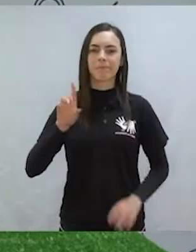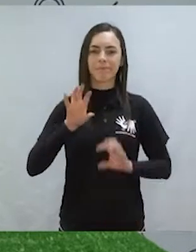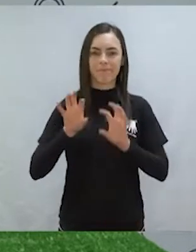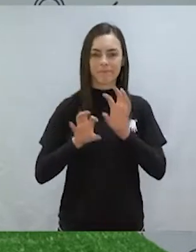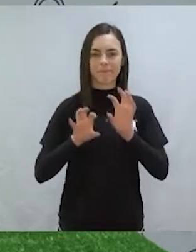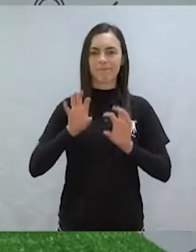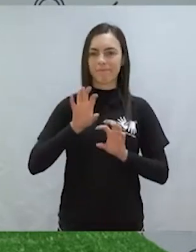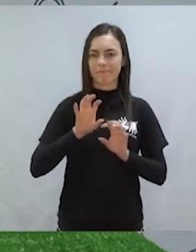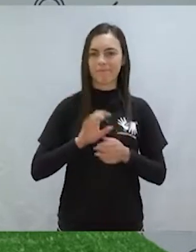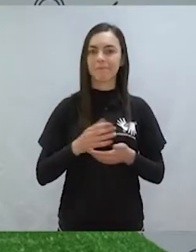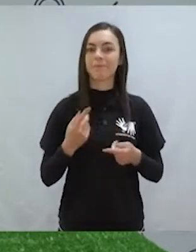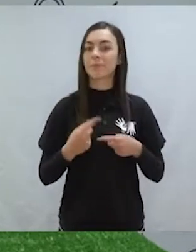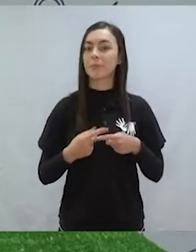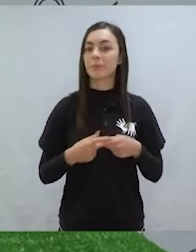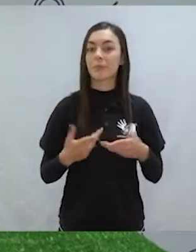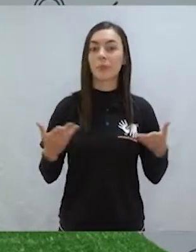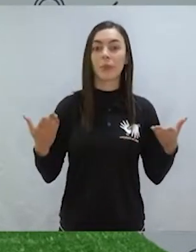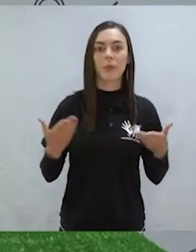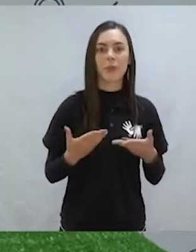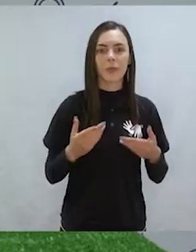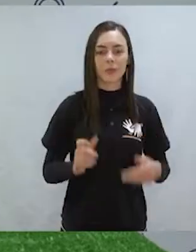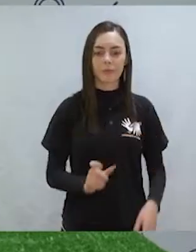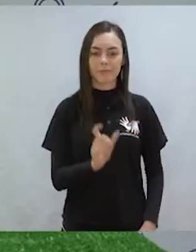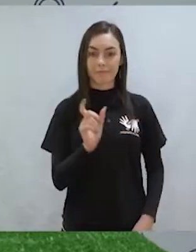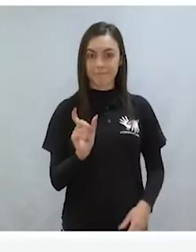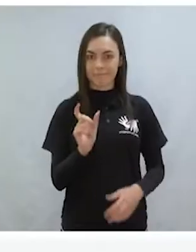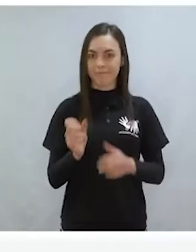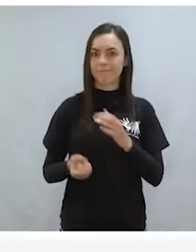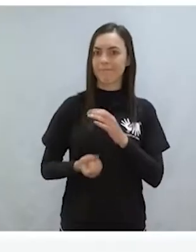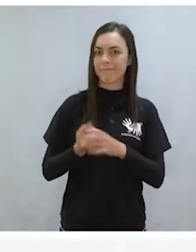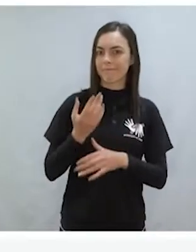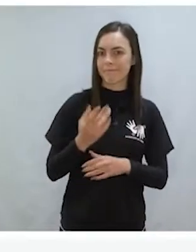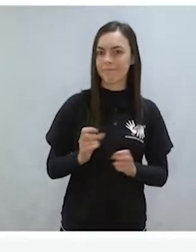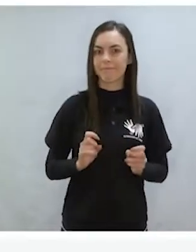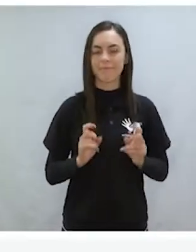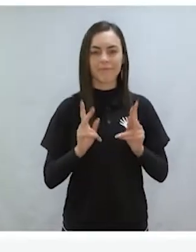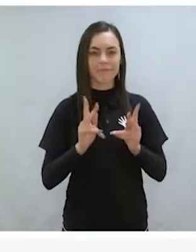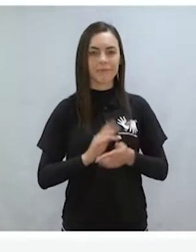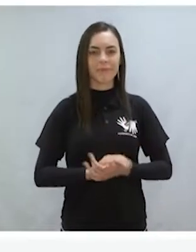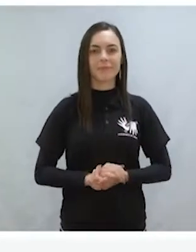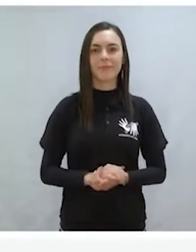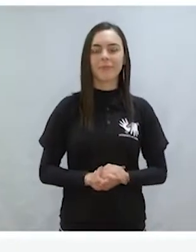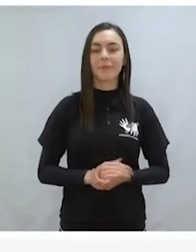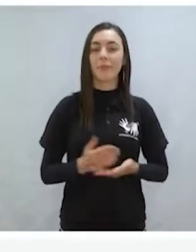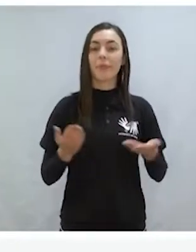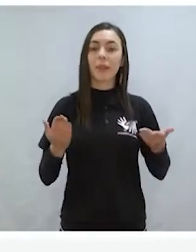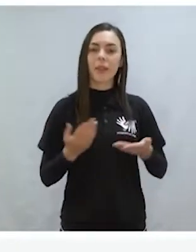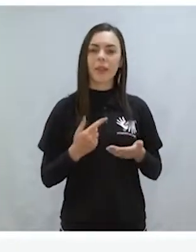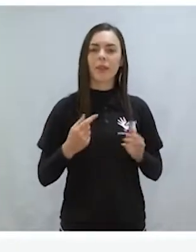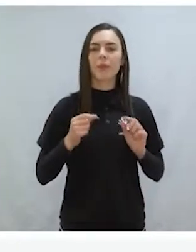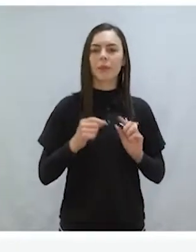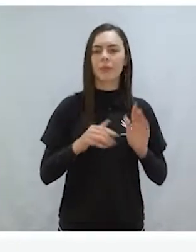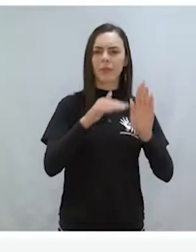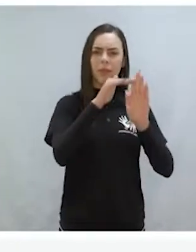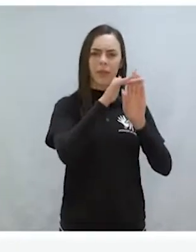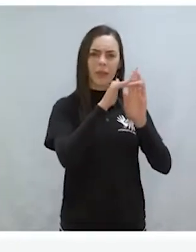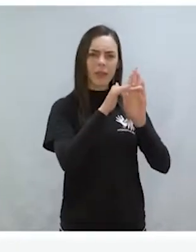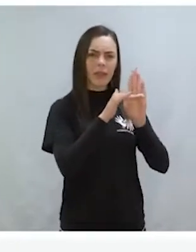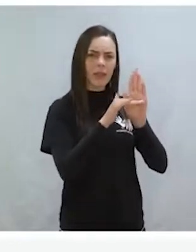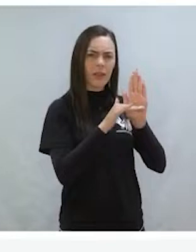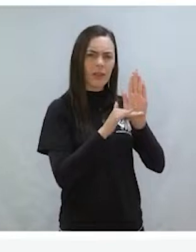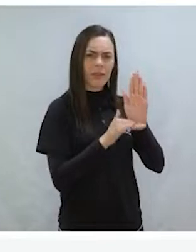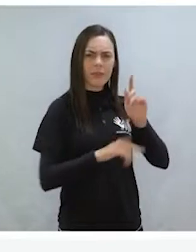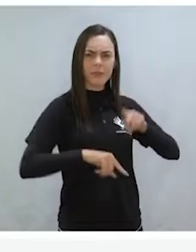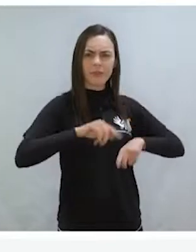das letrinhas. Porque hoje nós vamos formar mais uma palavra. Ok? A professora vai deixar aqui na tela para